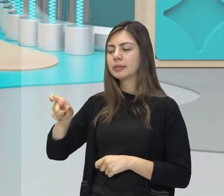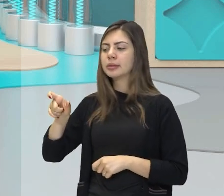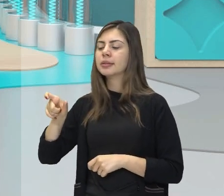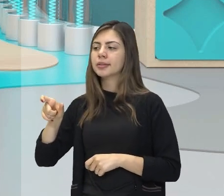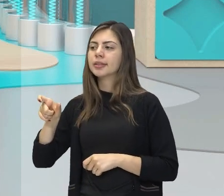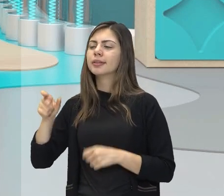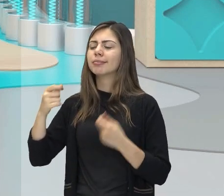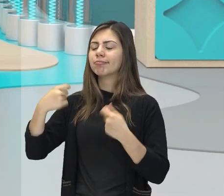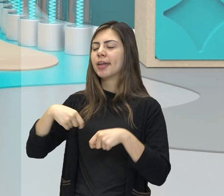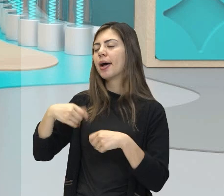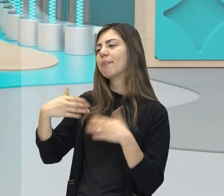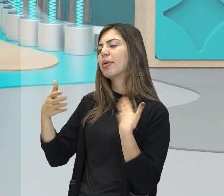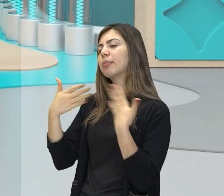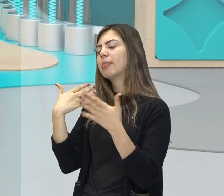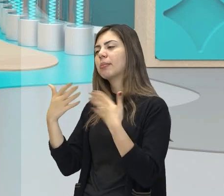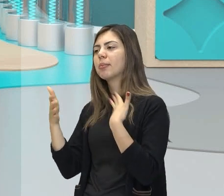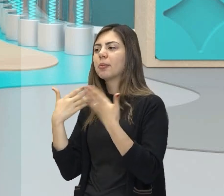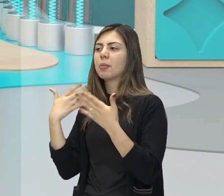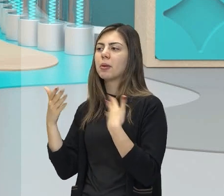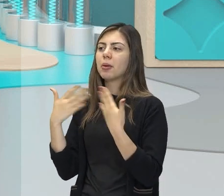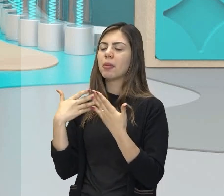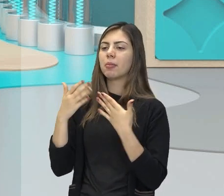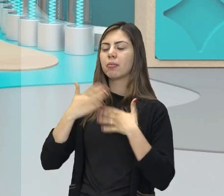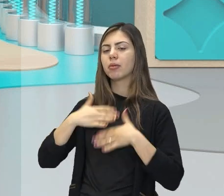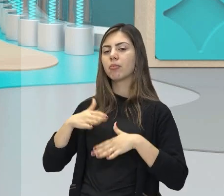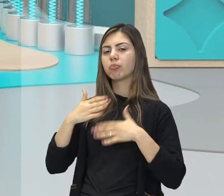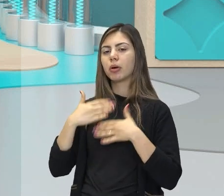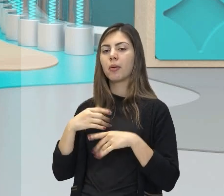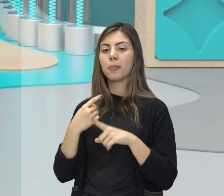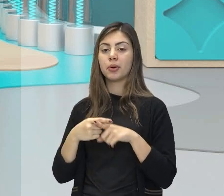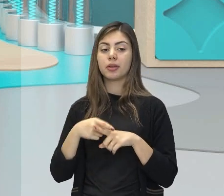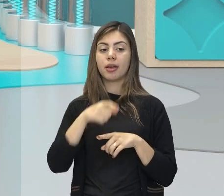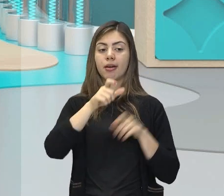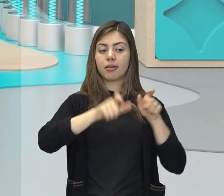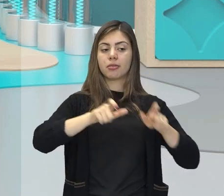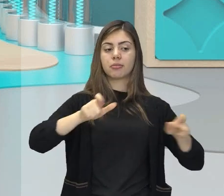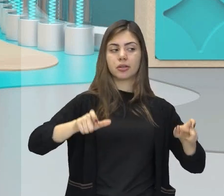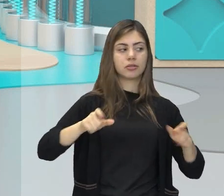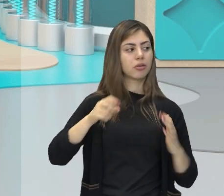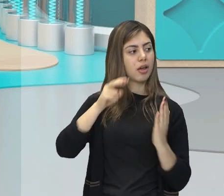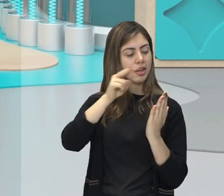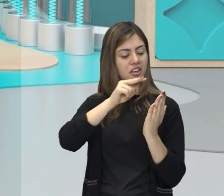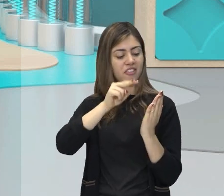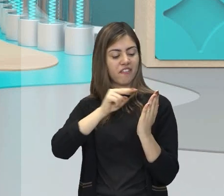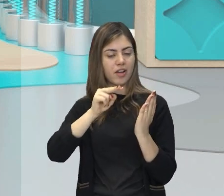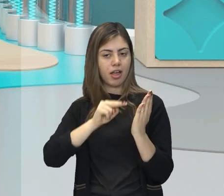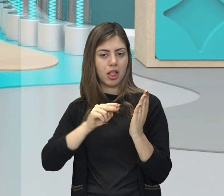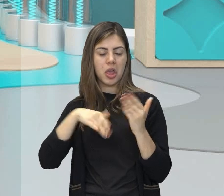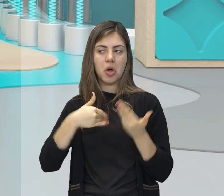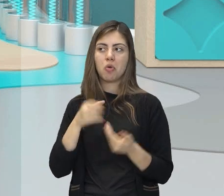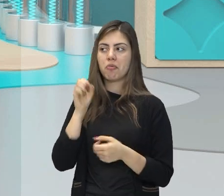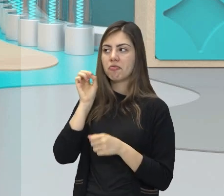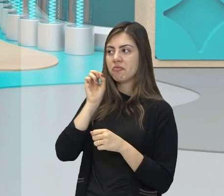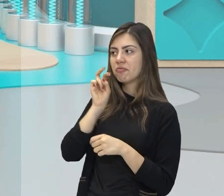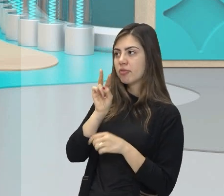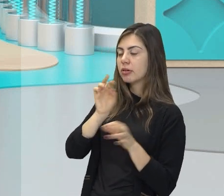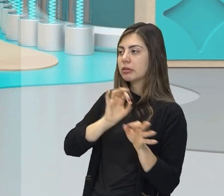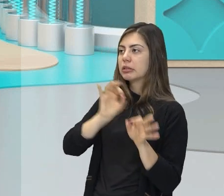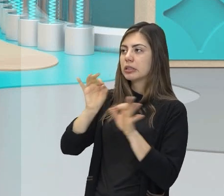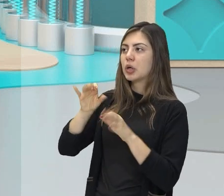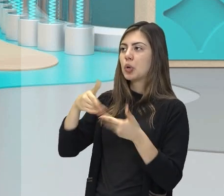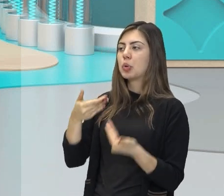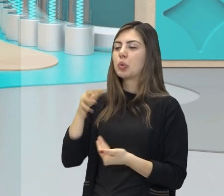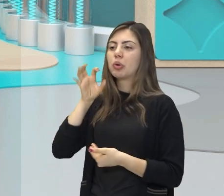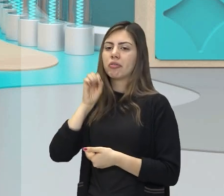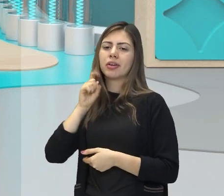posso ser mais informal, ou porque as pessoas que vão ler essa entrevista, que vão ouvir ou assistir essa entrevista, são